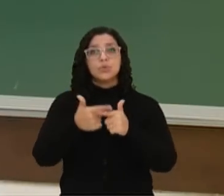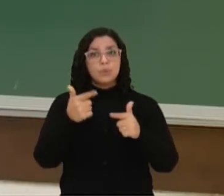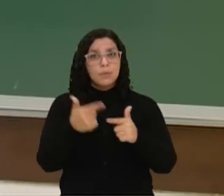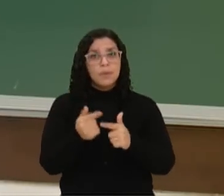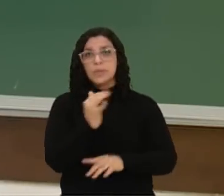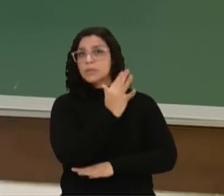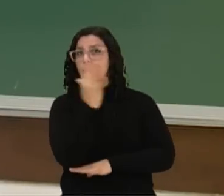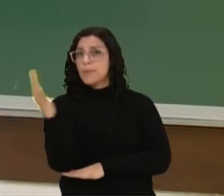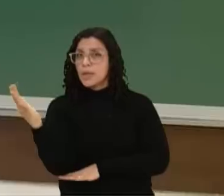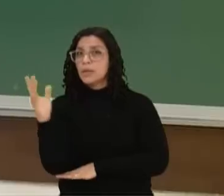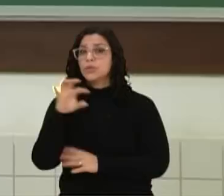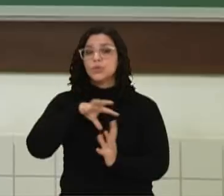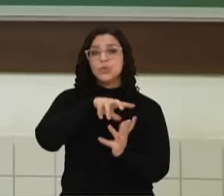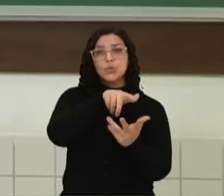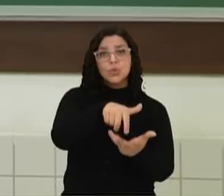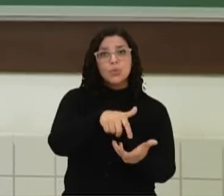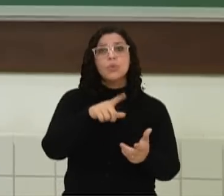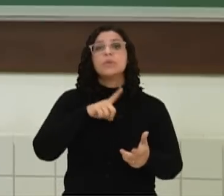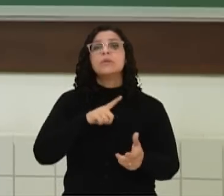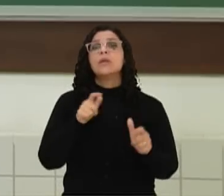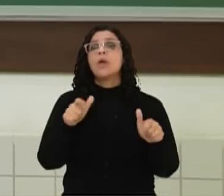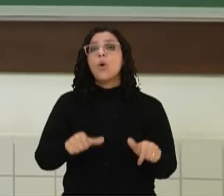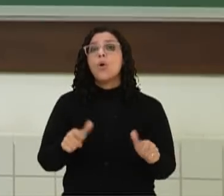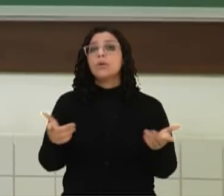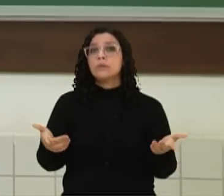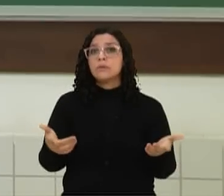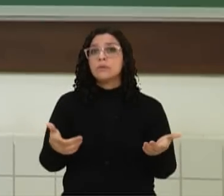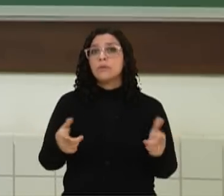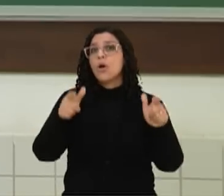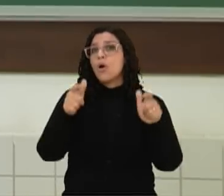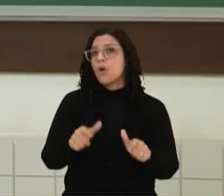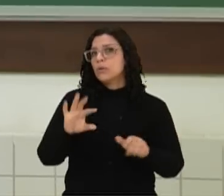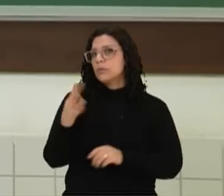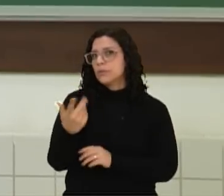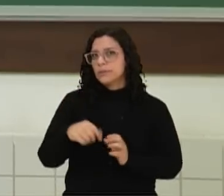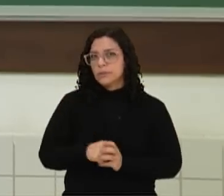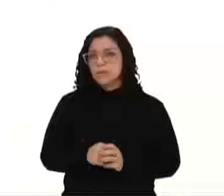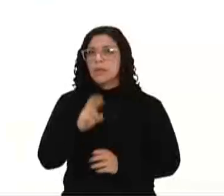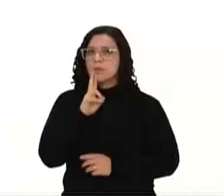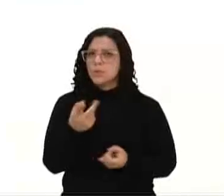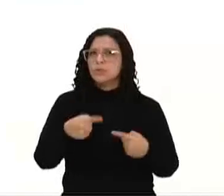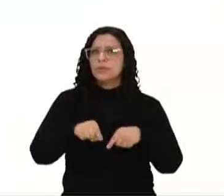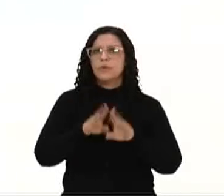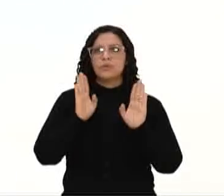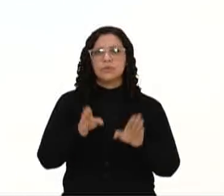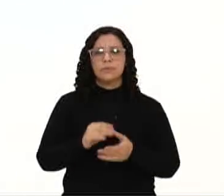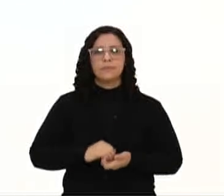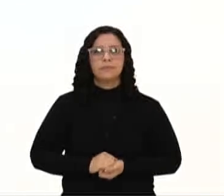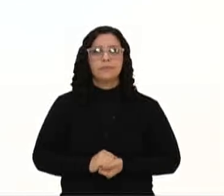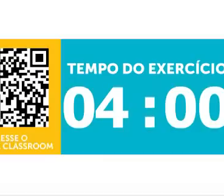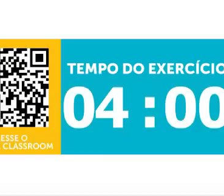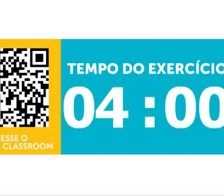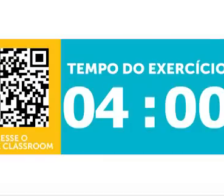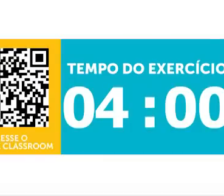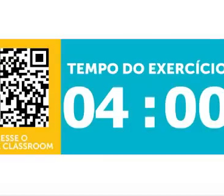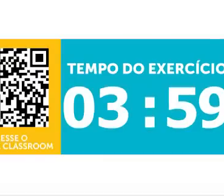problemas ambientais globais residem ou estão onde? Responda, a gente já volta para corrigir.